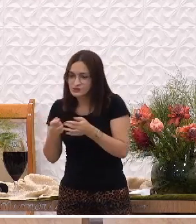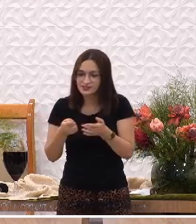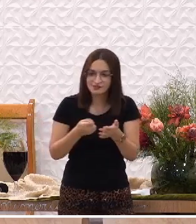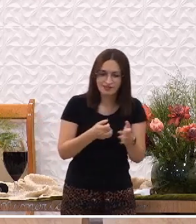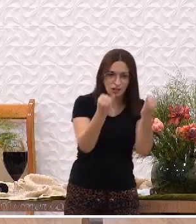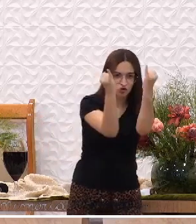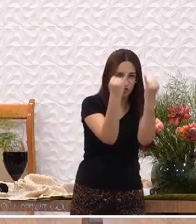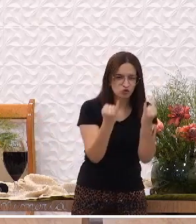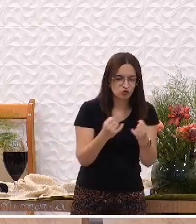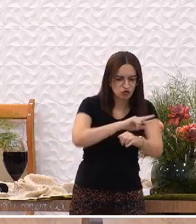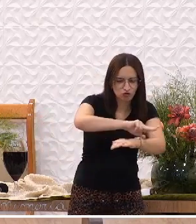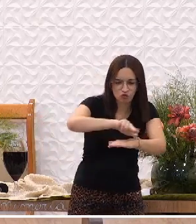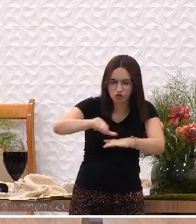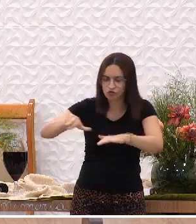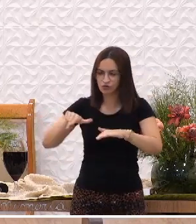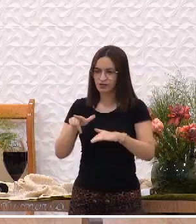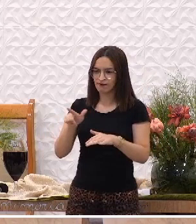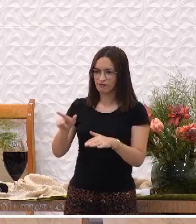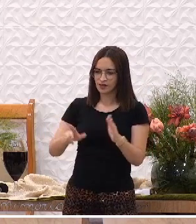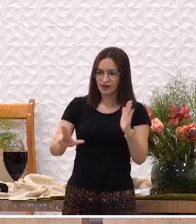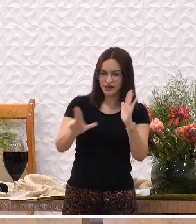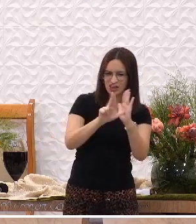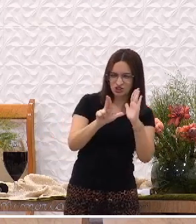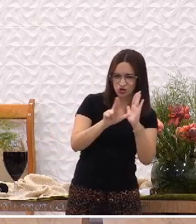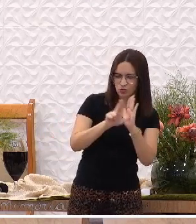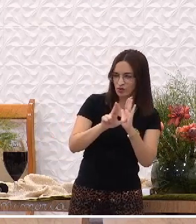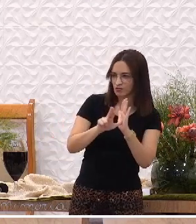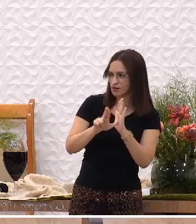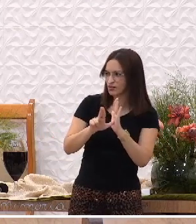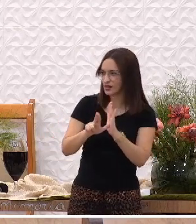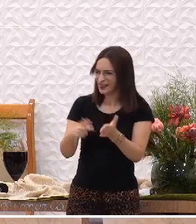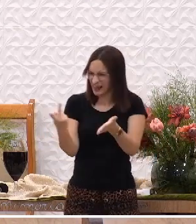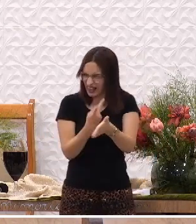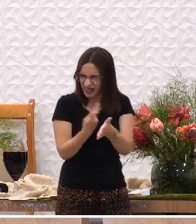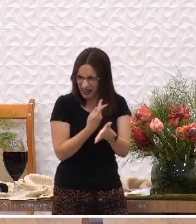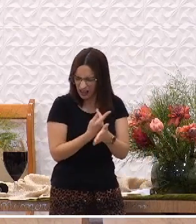que nas 95 teses, Lutero critica muito isso. Diz que